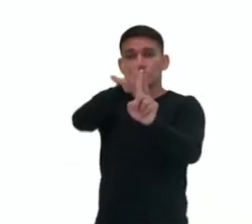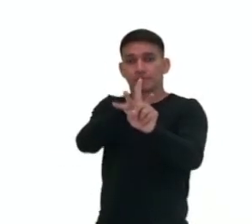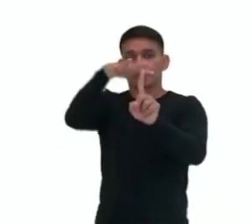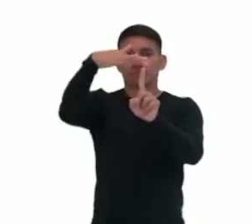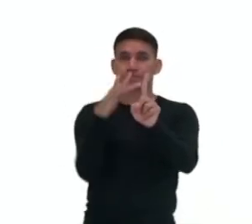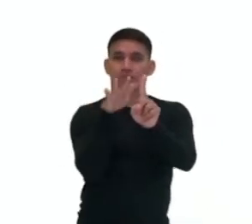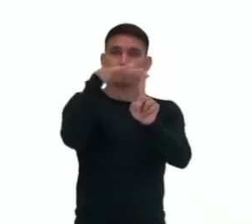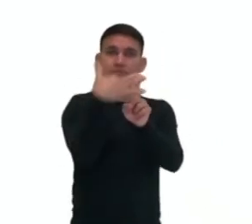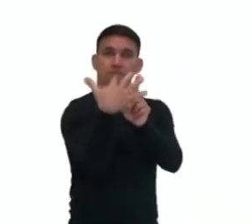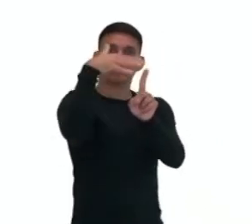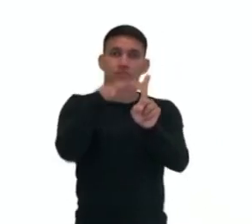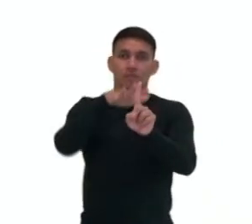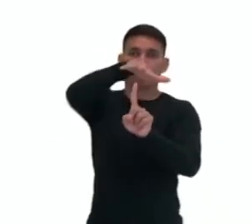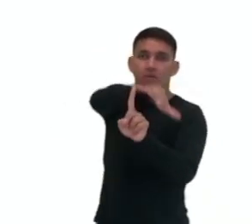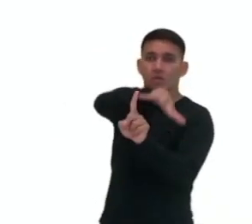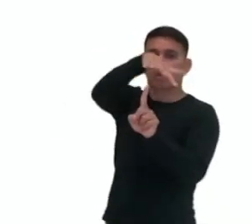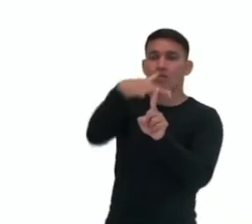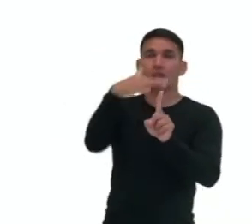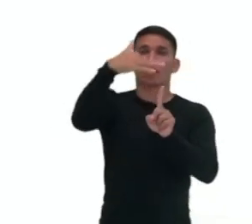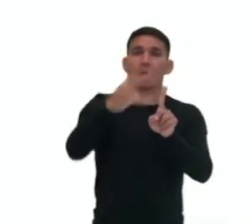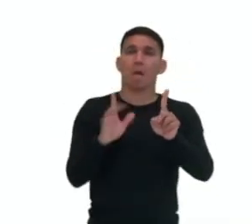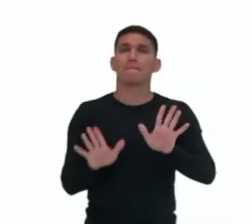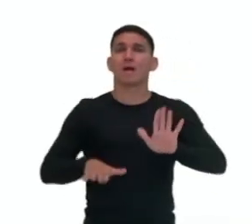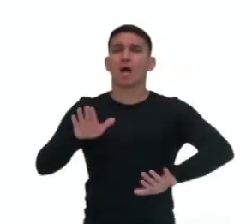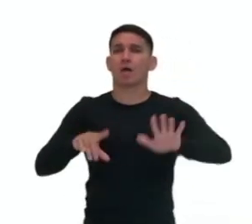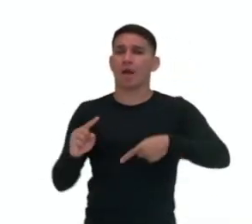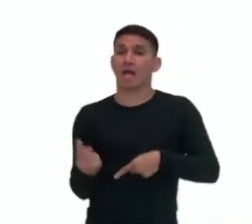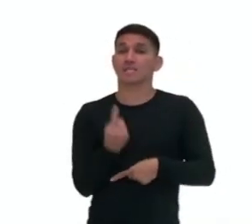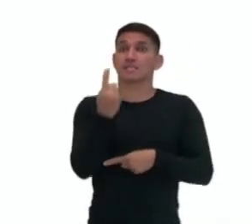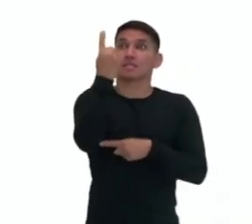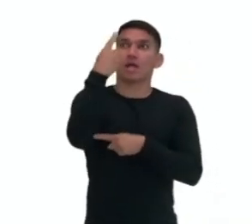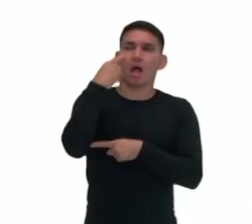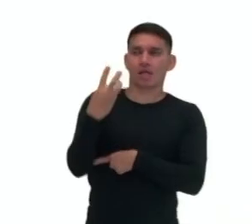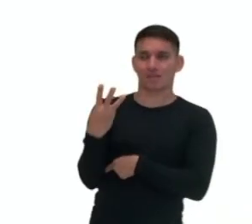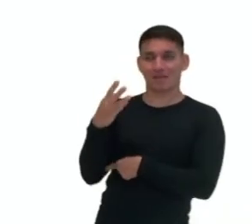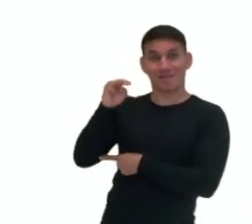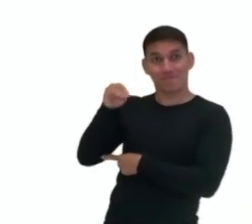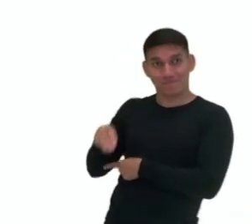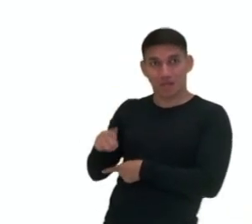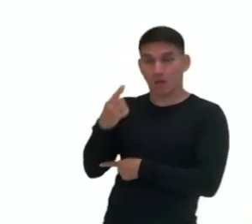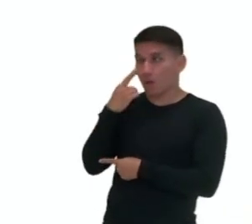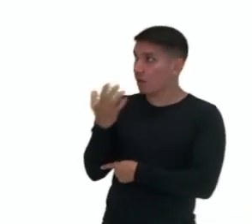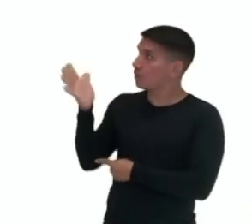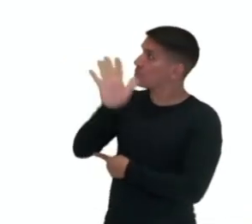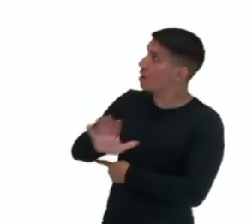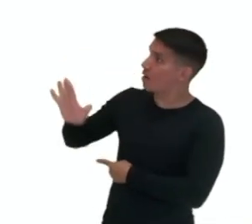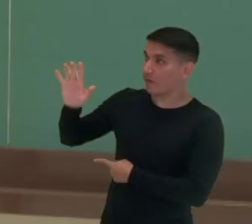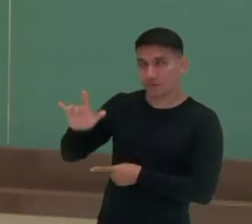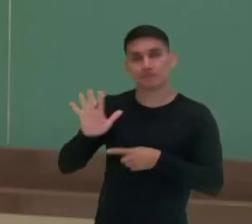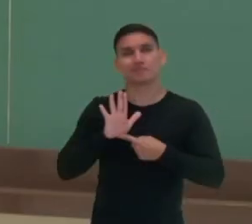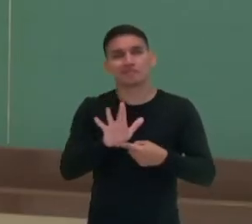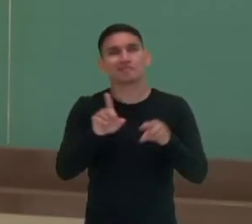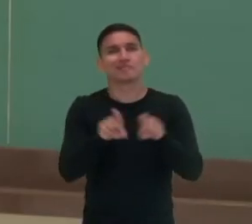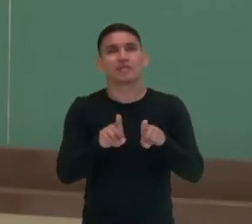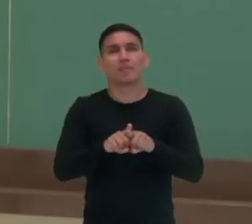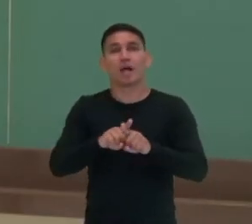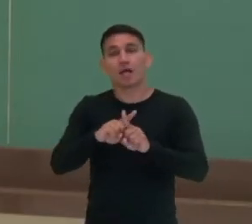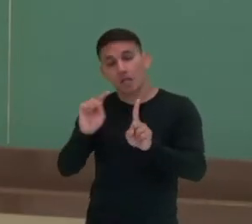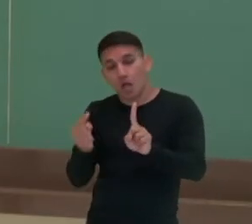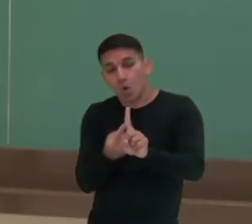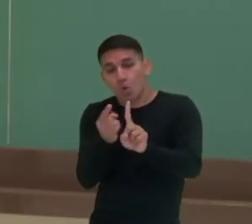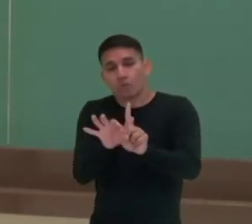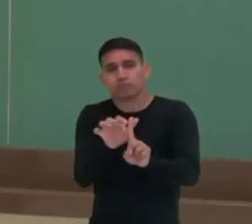aproximadamente 3 metros dispostos no centro de uma roda. Olha aí a imagem na fotografia. E no mastro